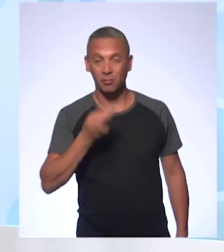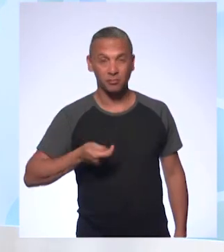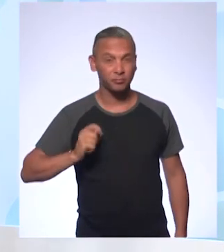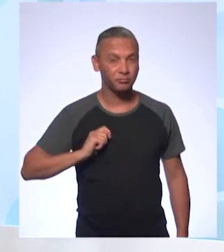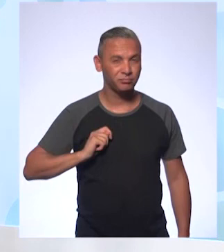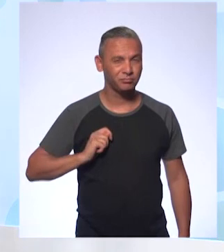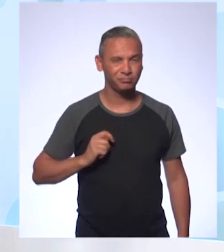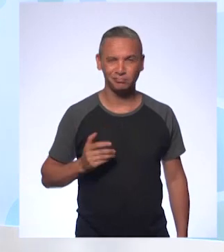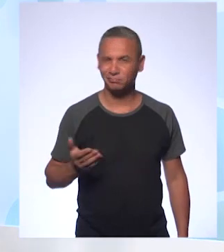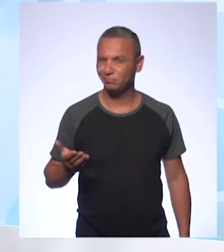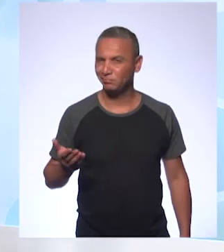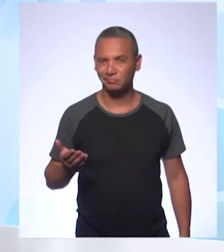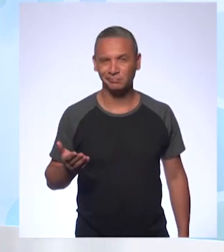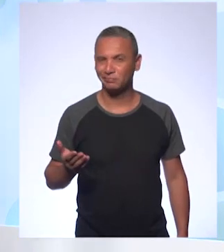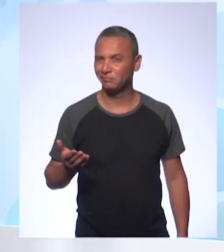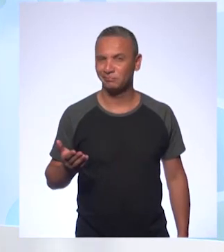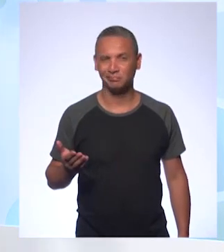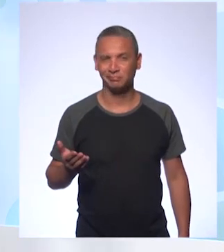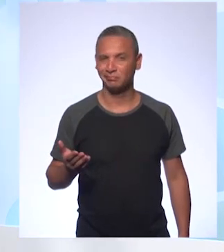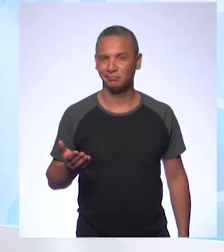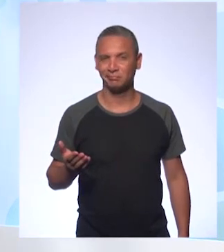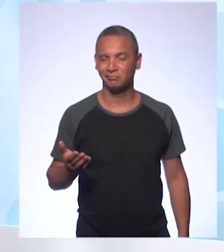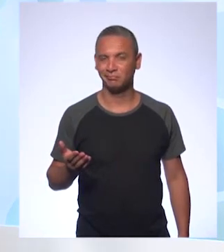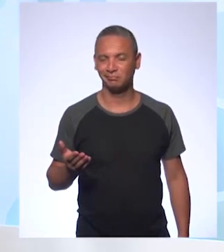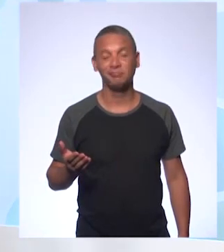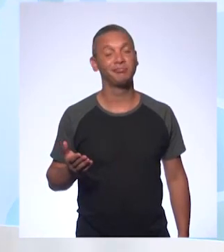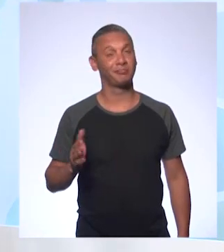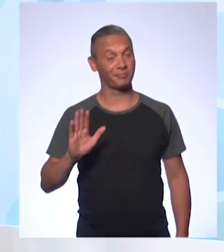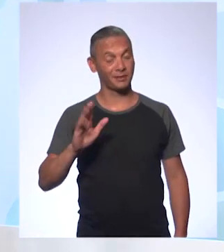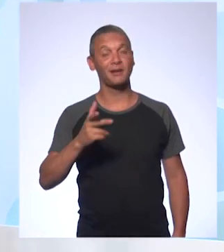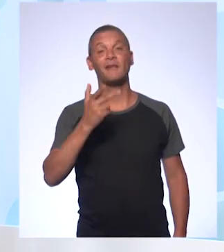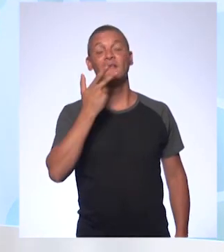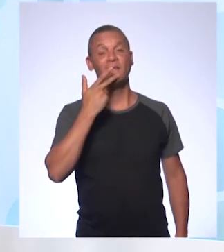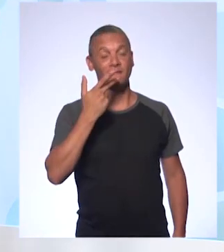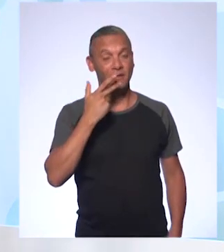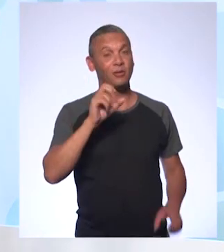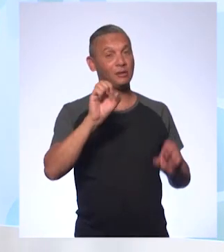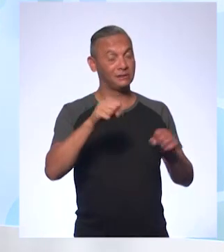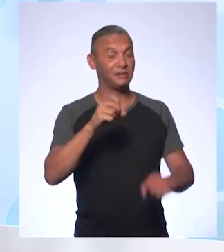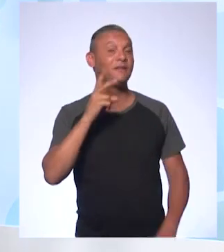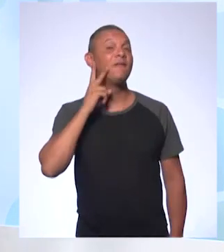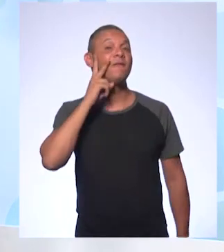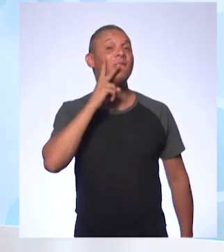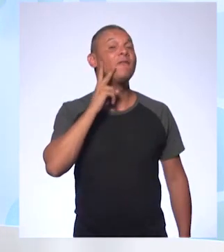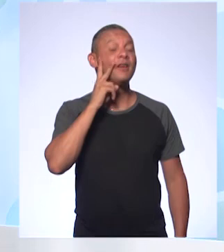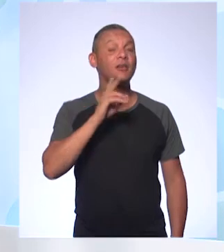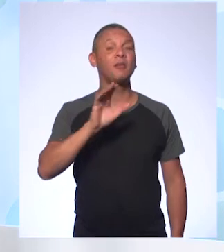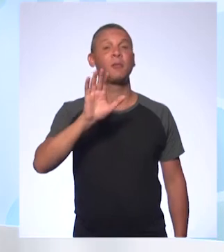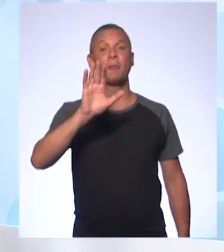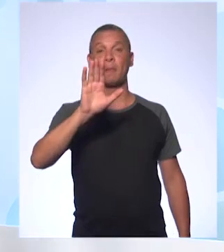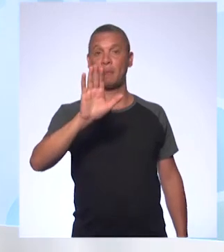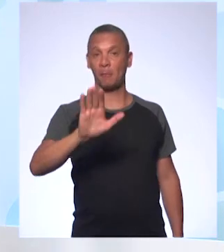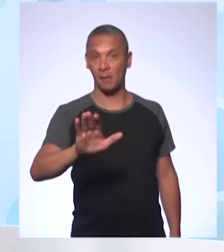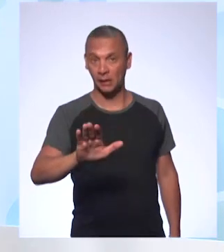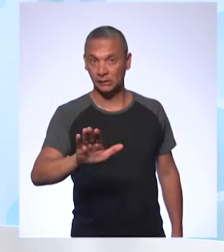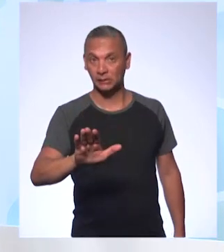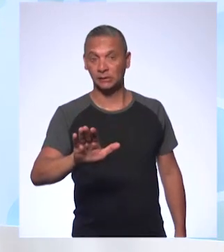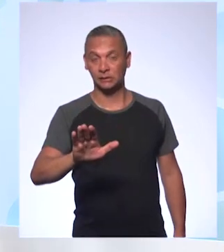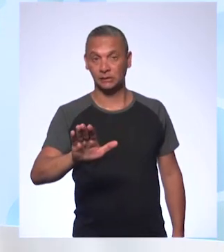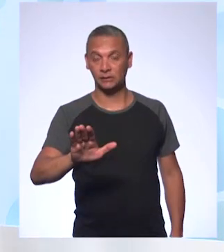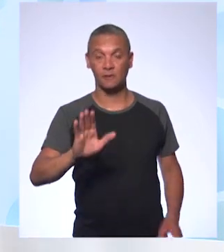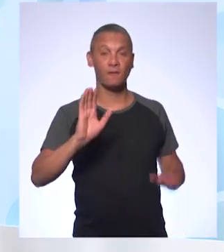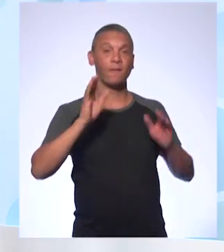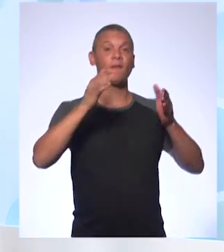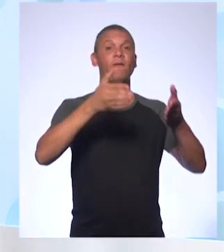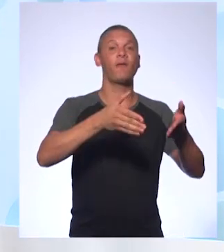hispânica. Olha só, muito cuidado com isso, tá? Embora tenha se falado de vinho no início do texto, o